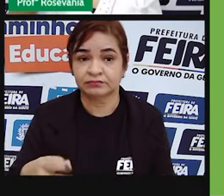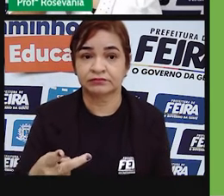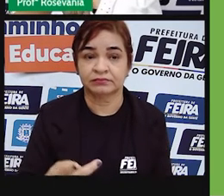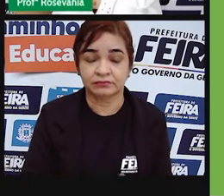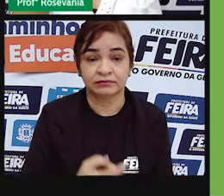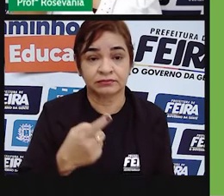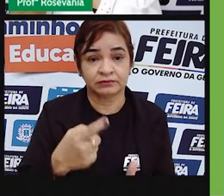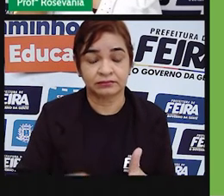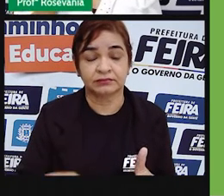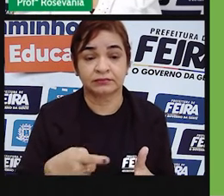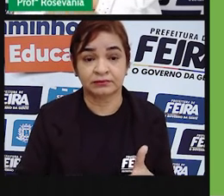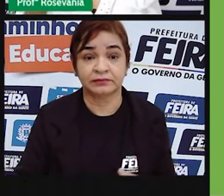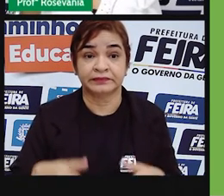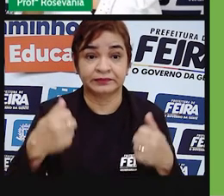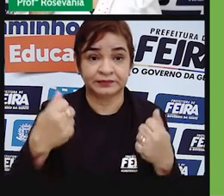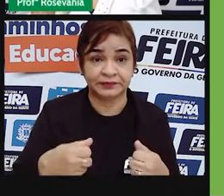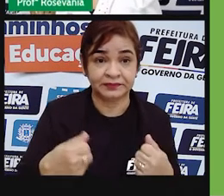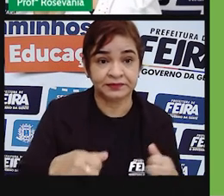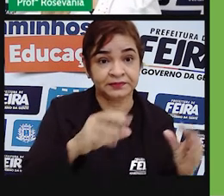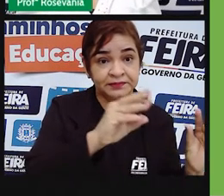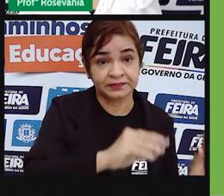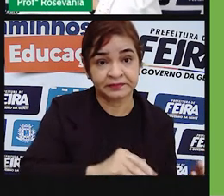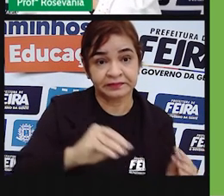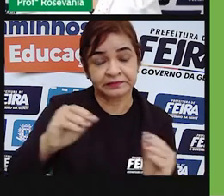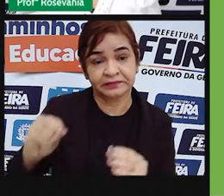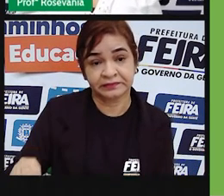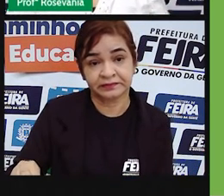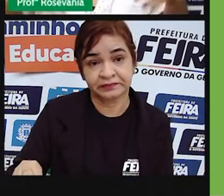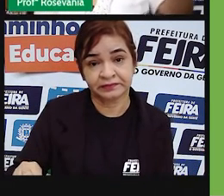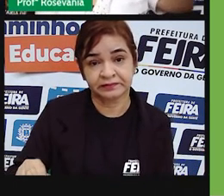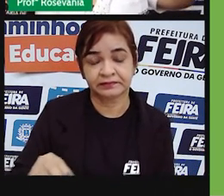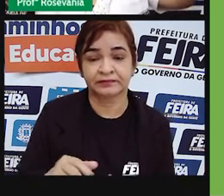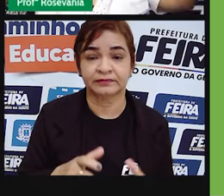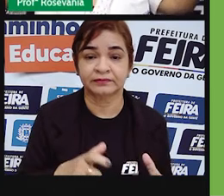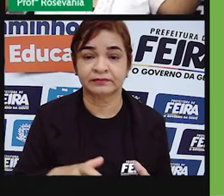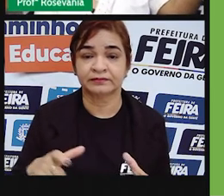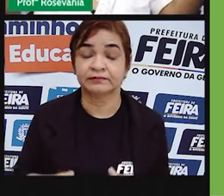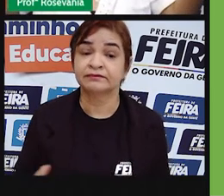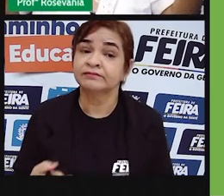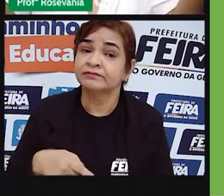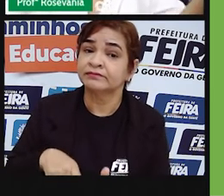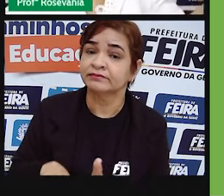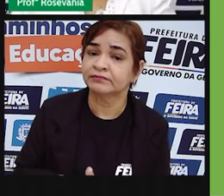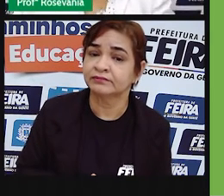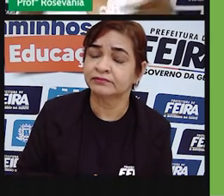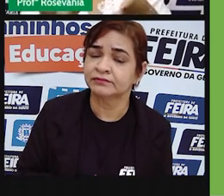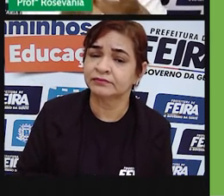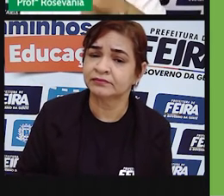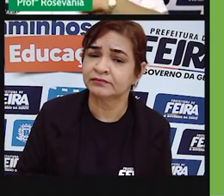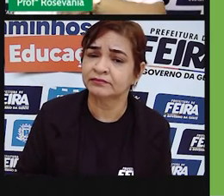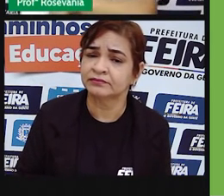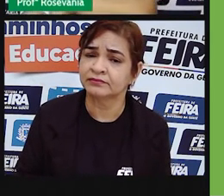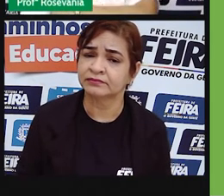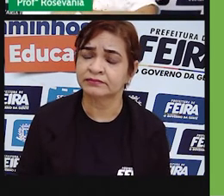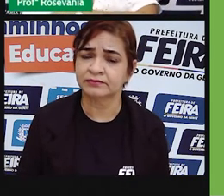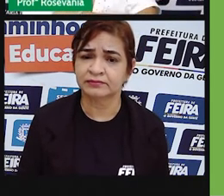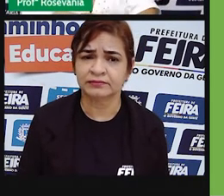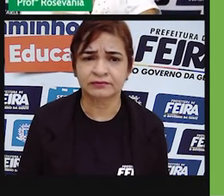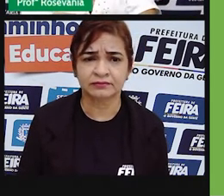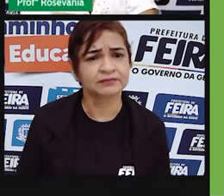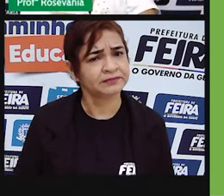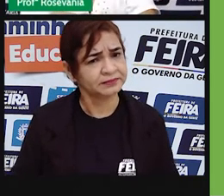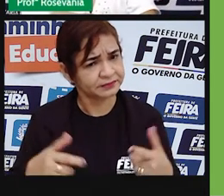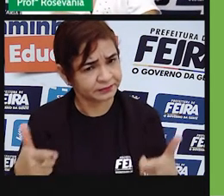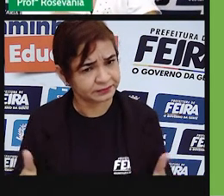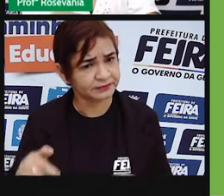ela segue o curso dela não a mente que tá na frente ela quer uma pergunta a Rose mas a gente tem isso tudo